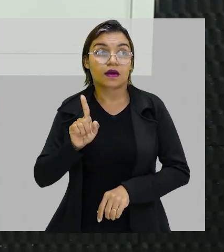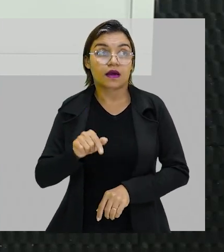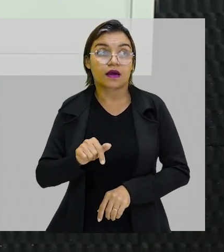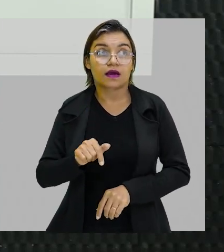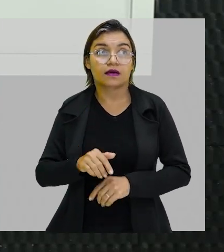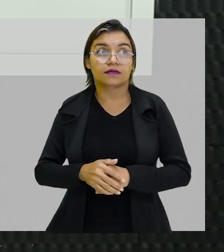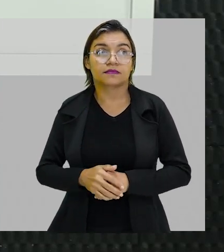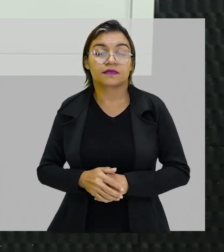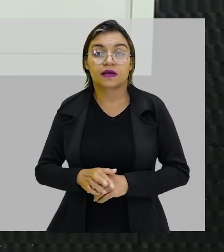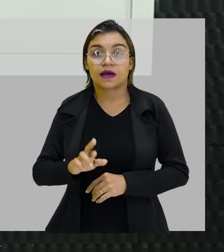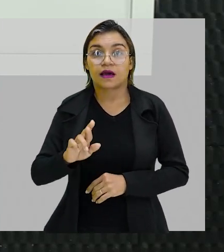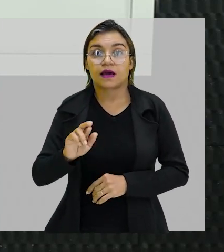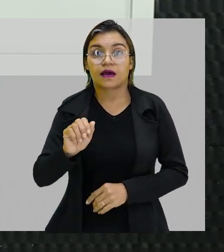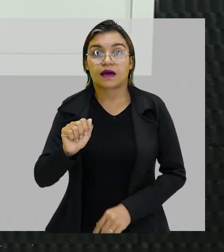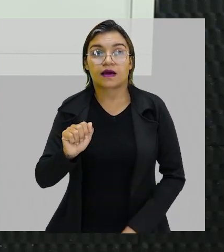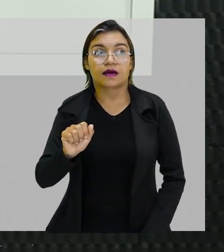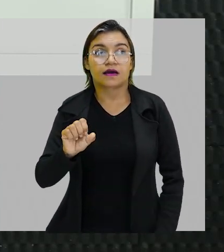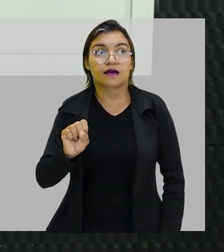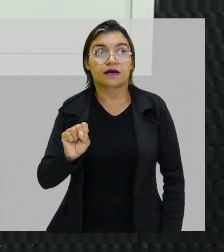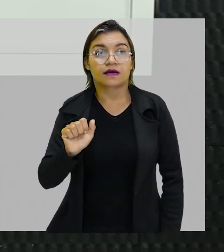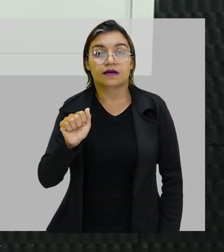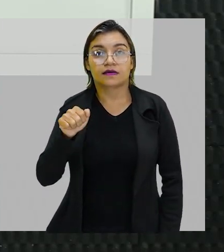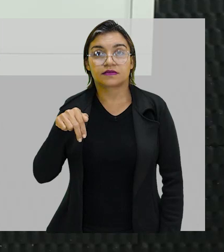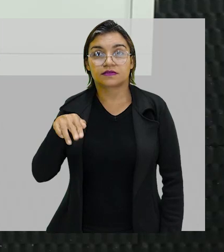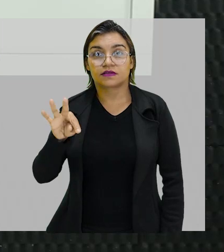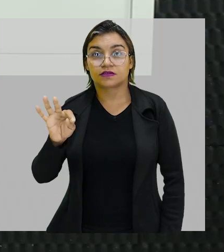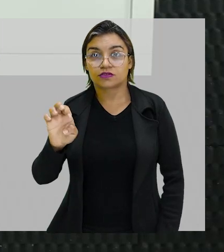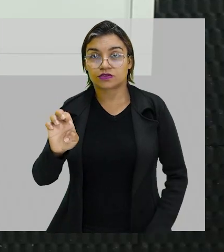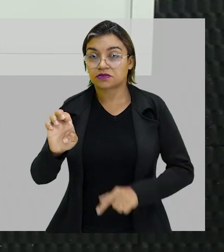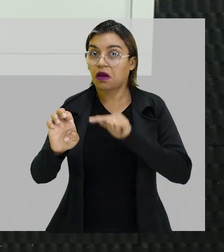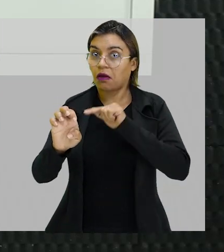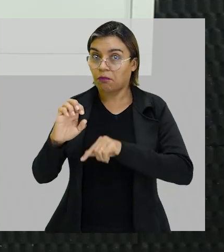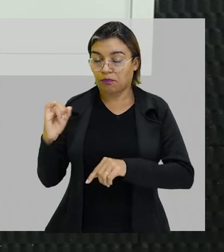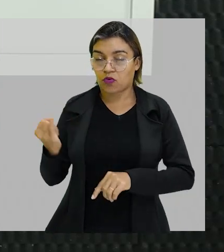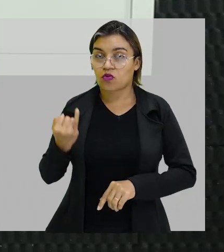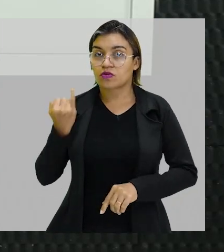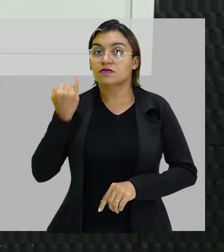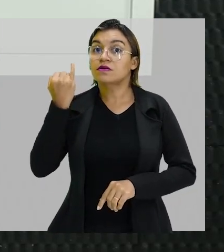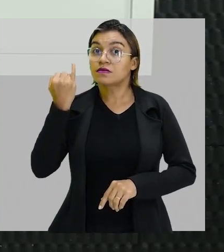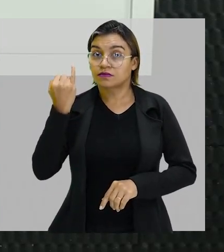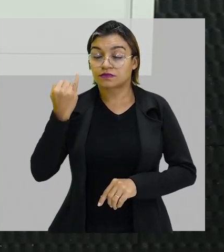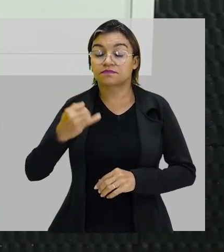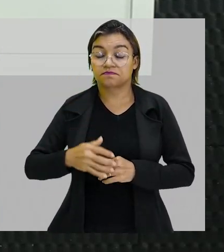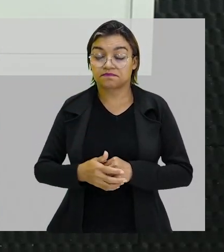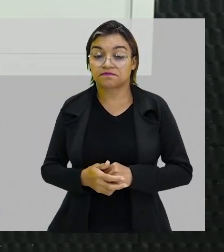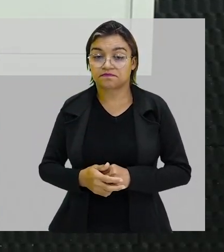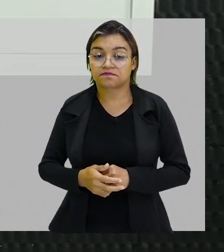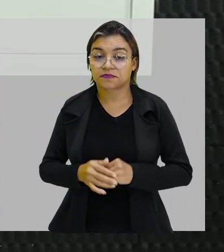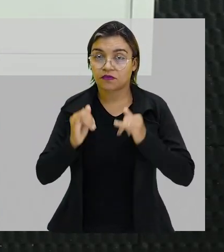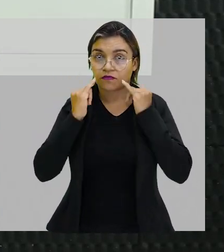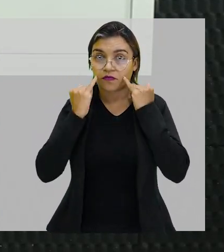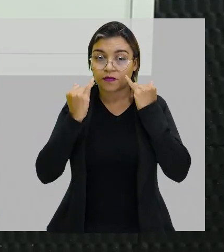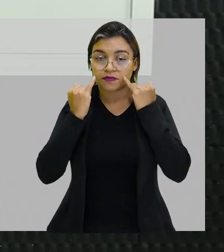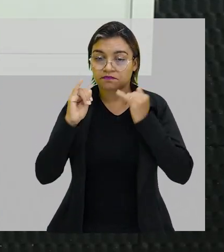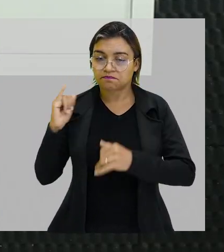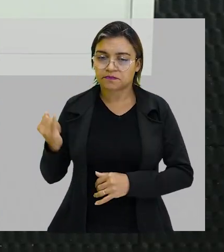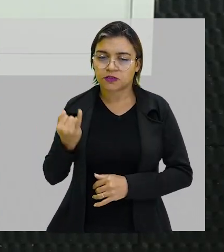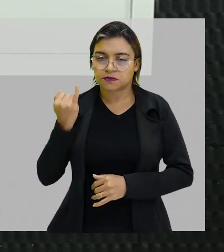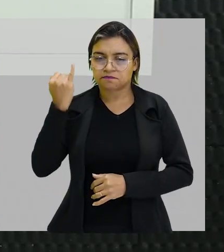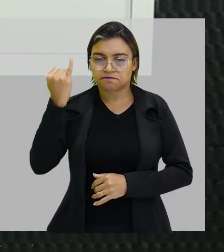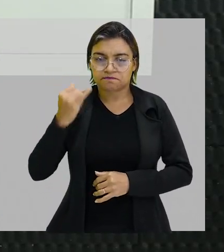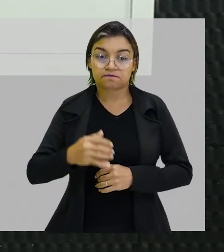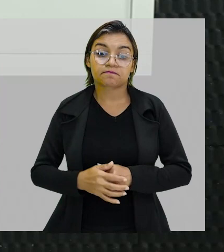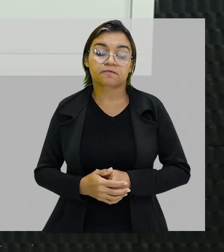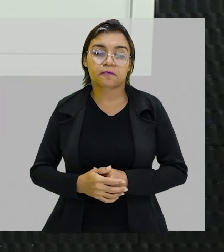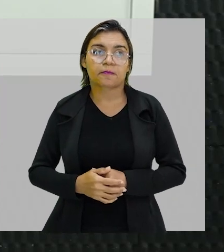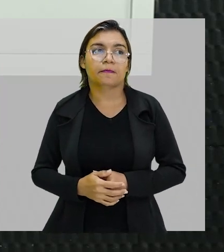rasante. Isso aqui é importantíssimo, essa informação, ok?